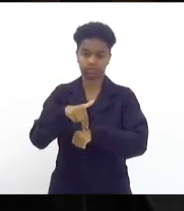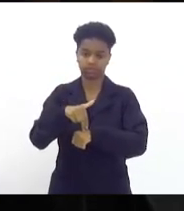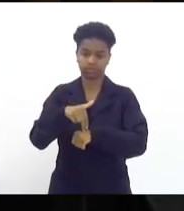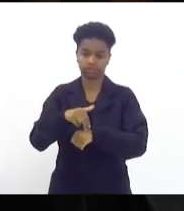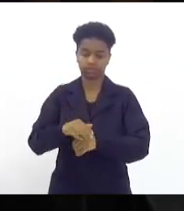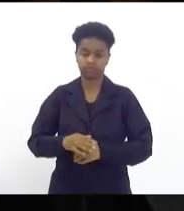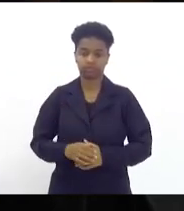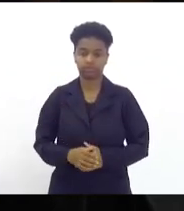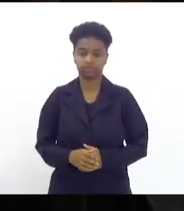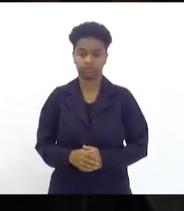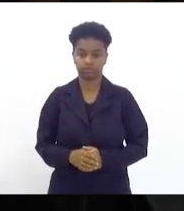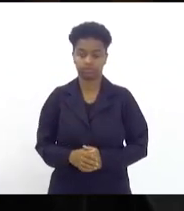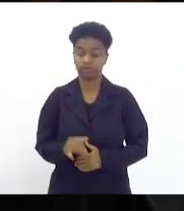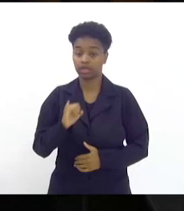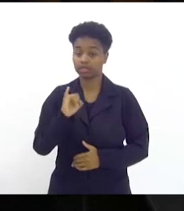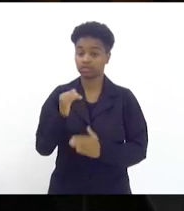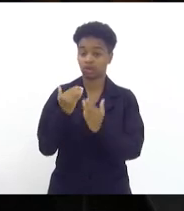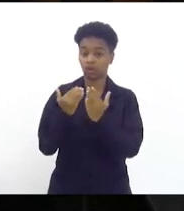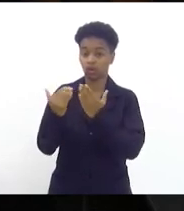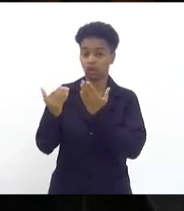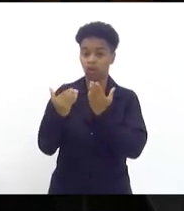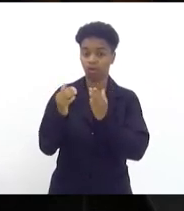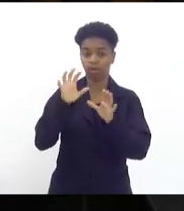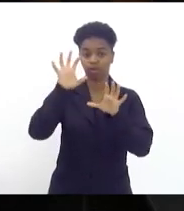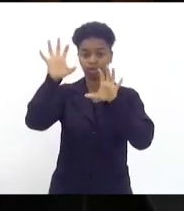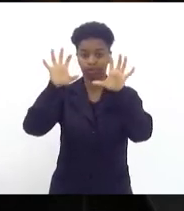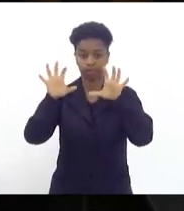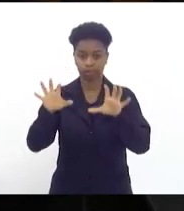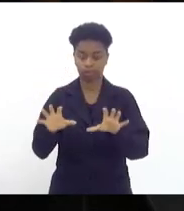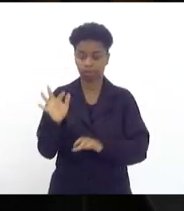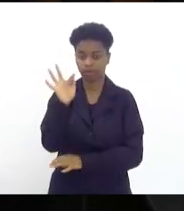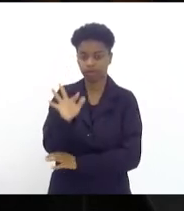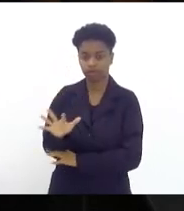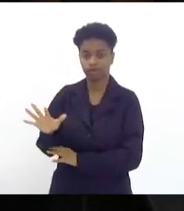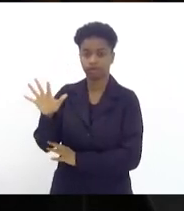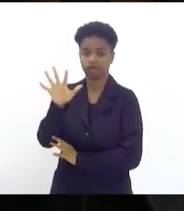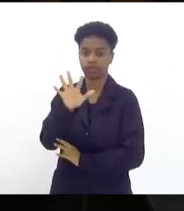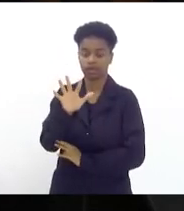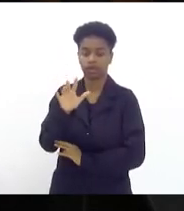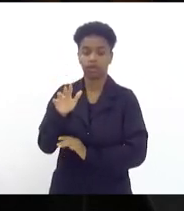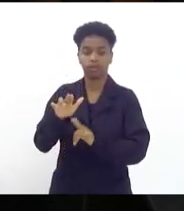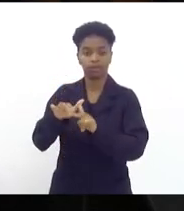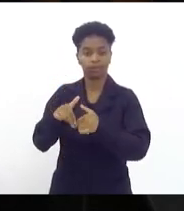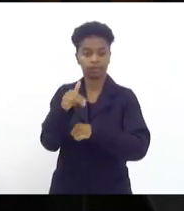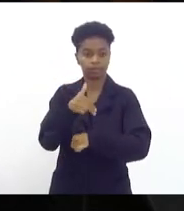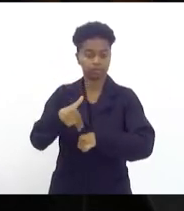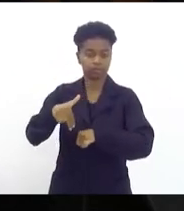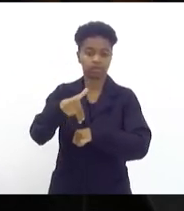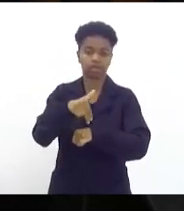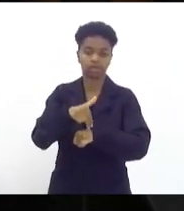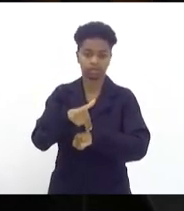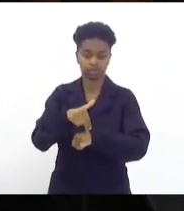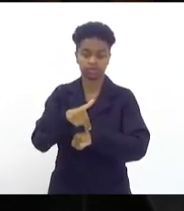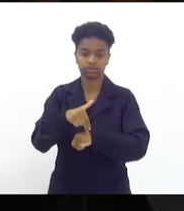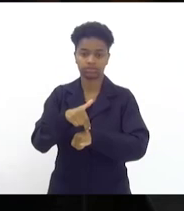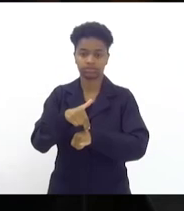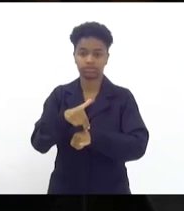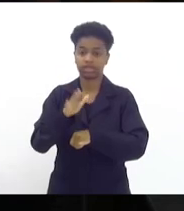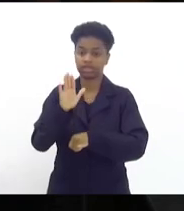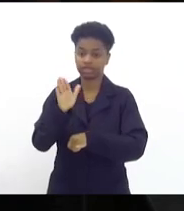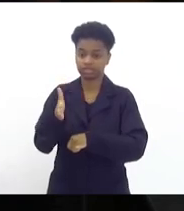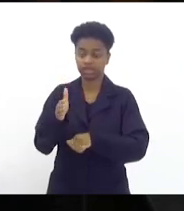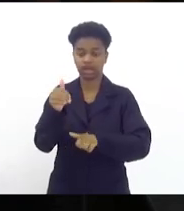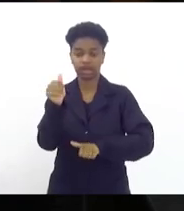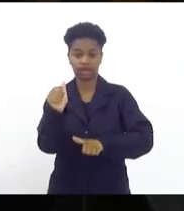relação aos entes federativos em que a união foi avalista